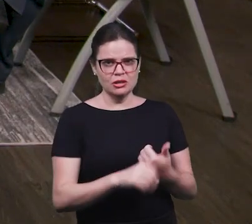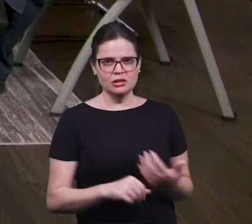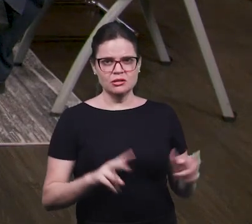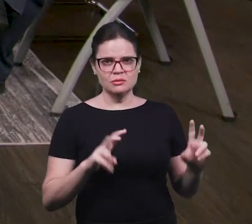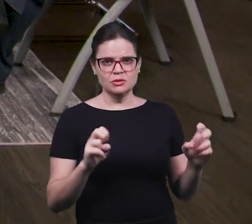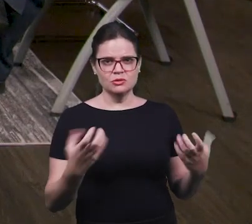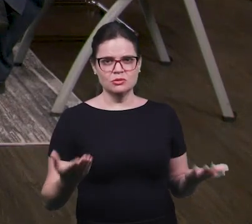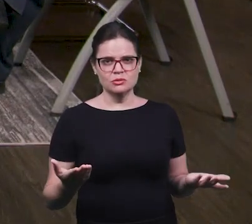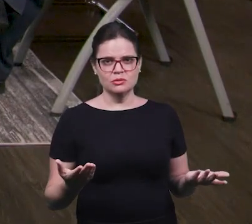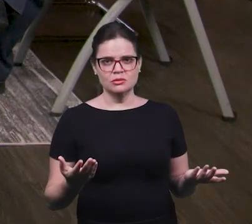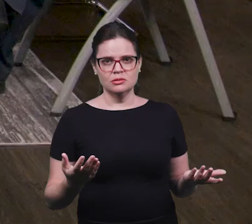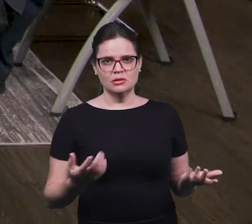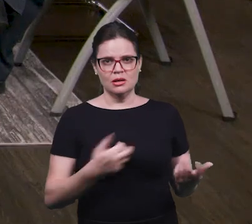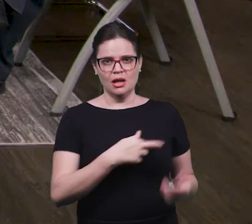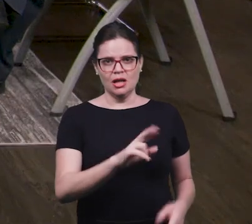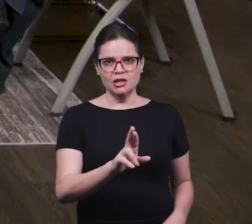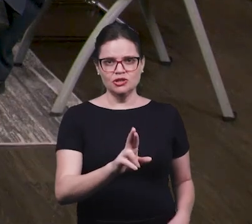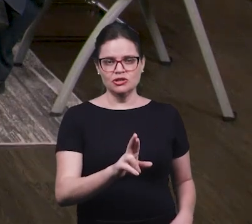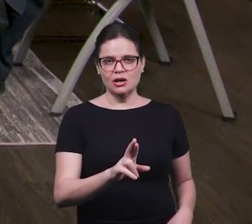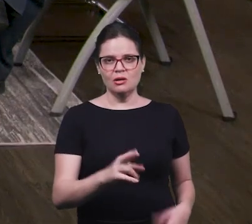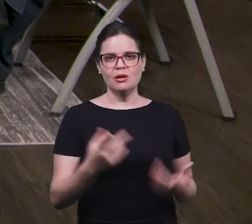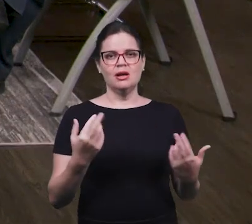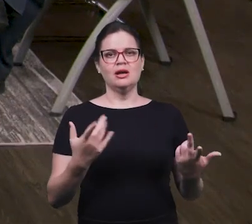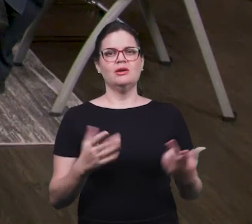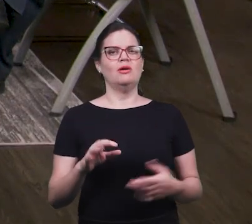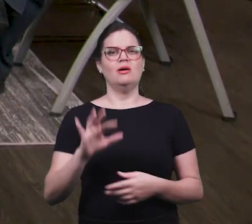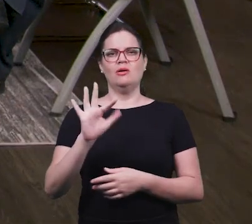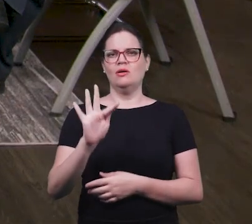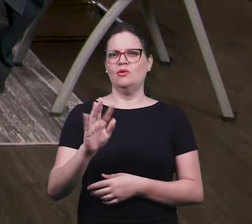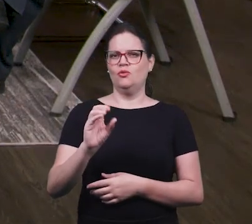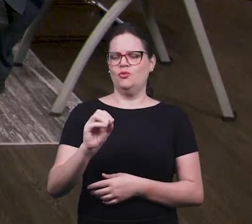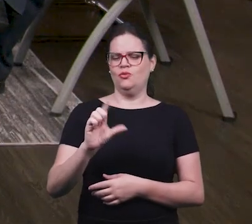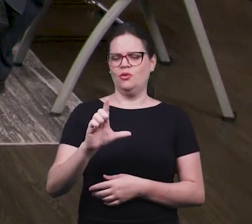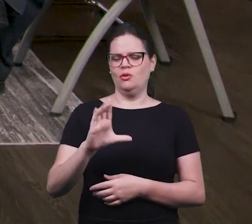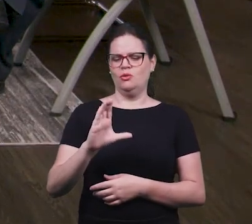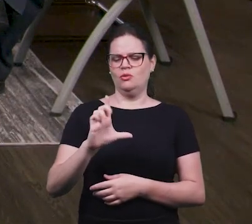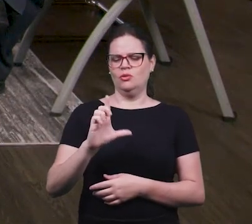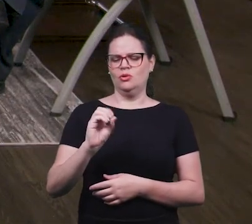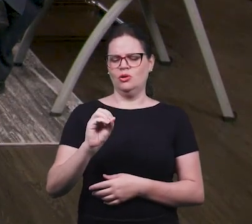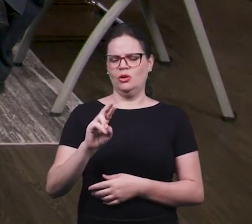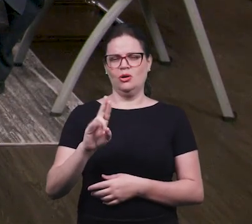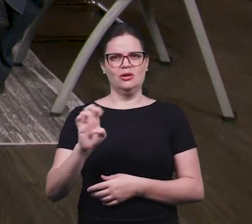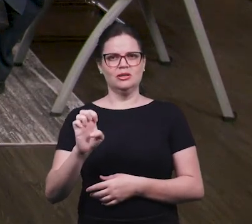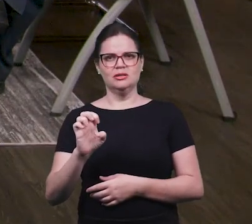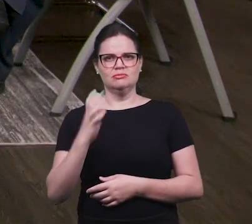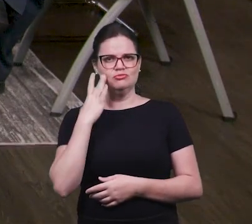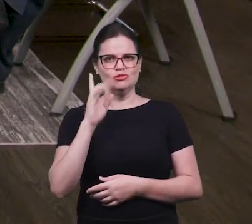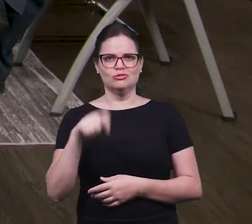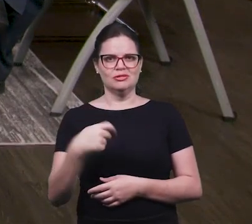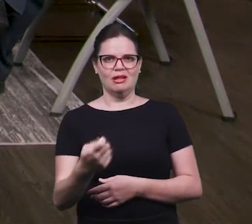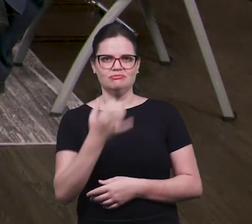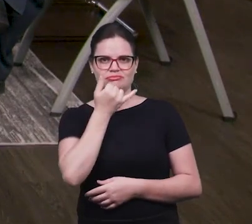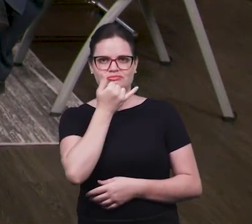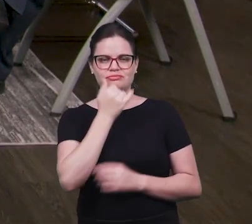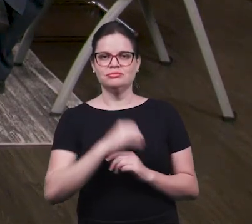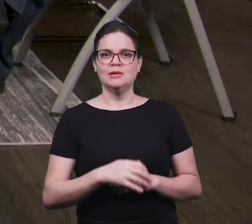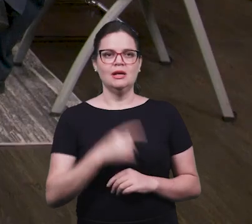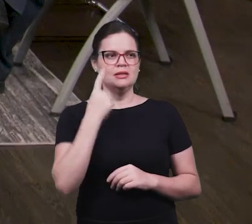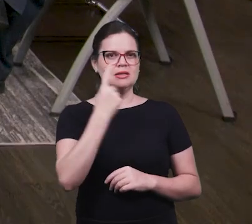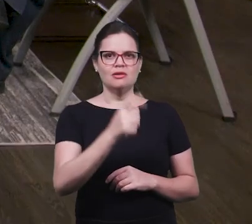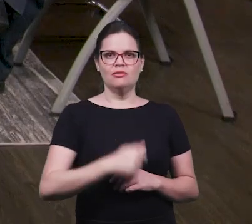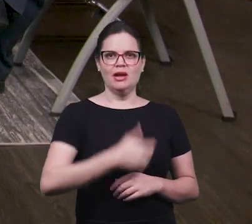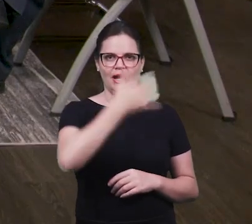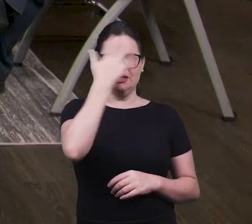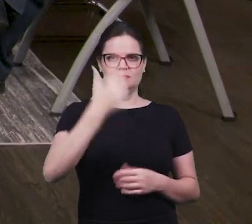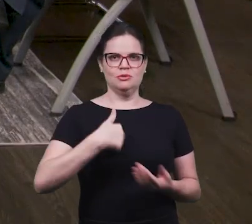chamados religiosos, é alguém na frente que devia estar pregando, está sambando, está cantando,